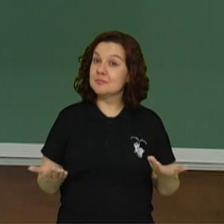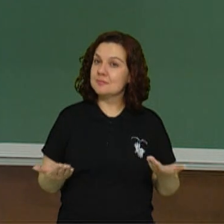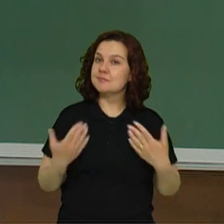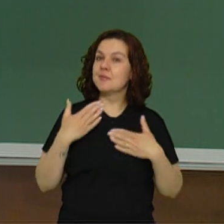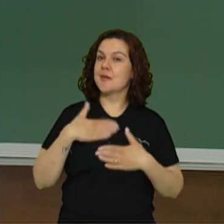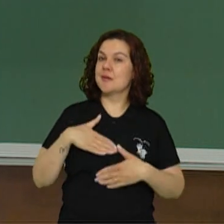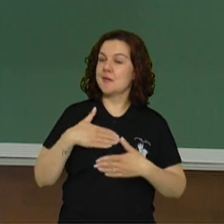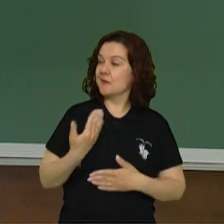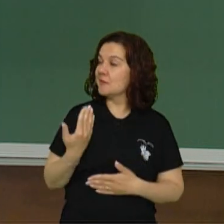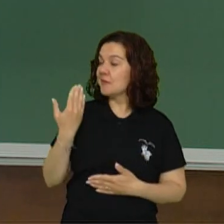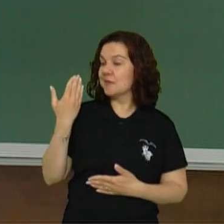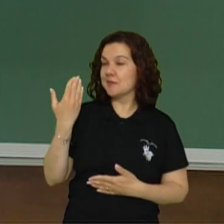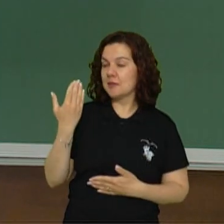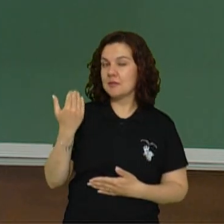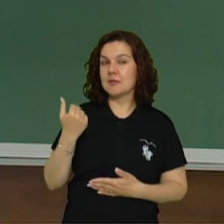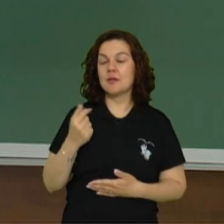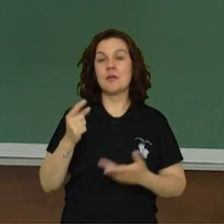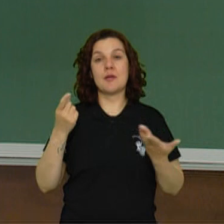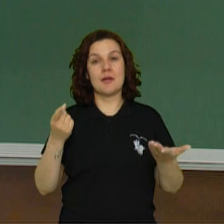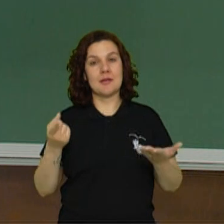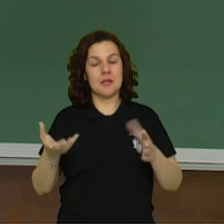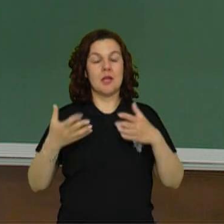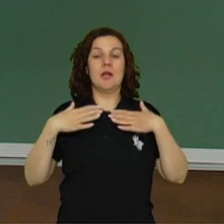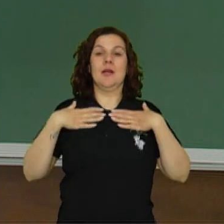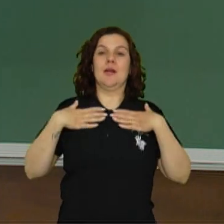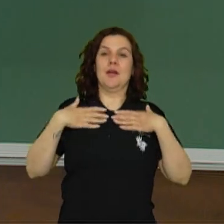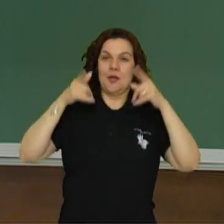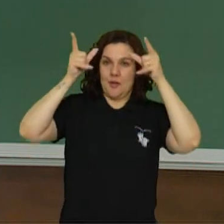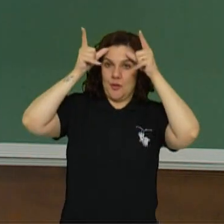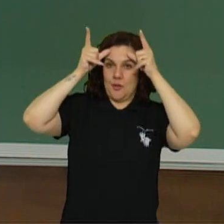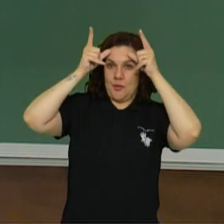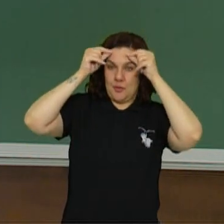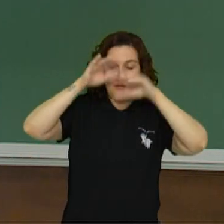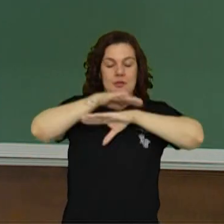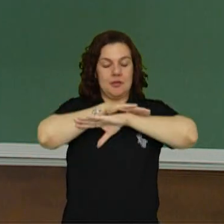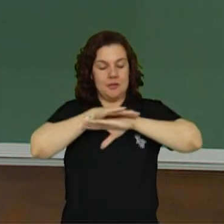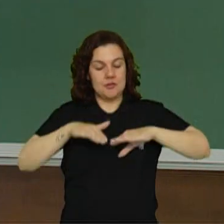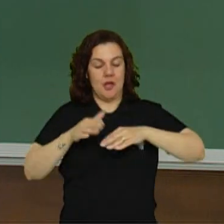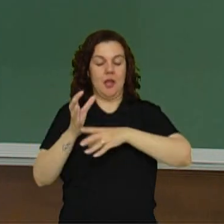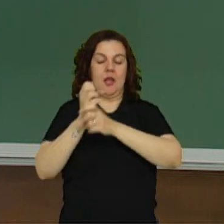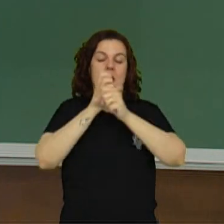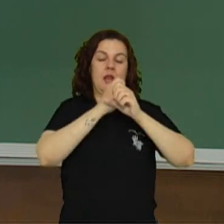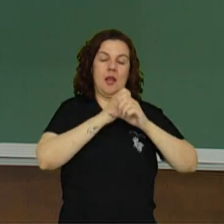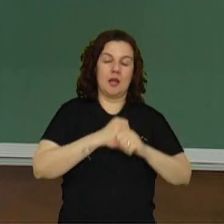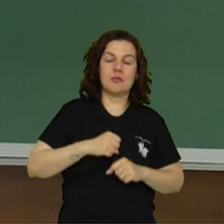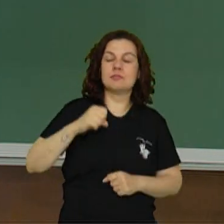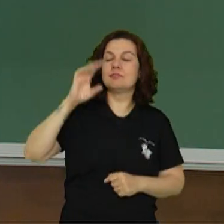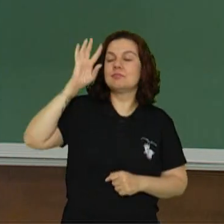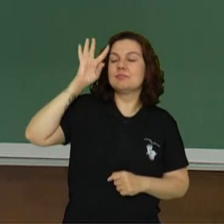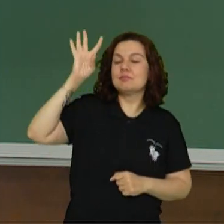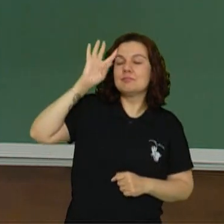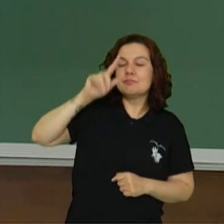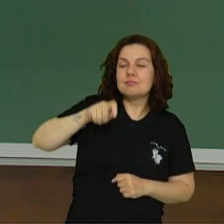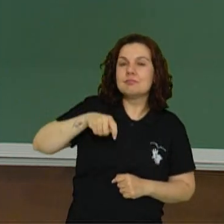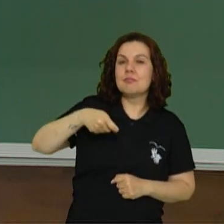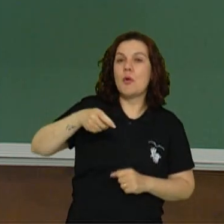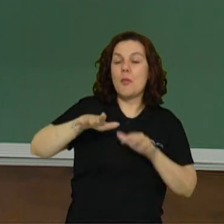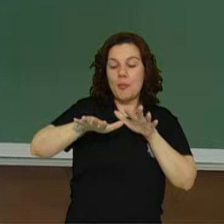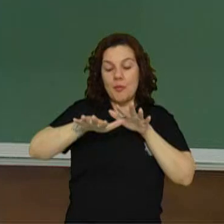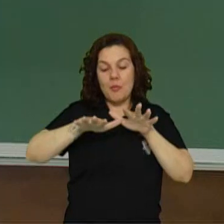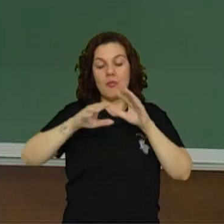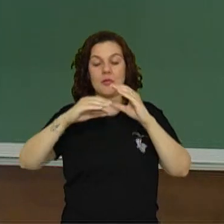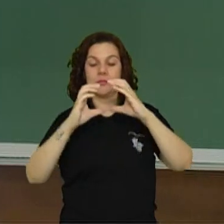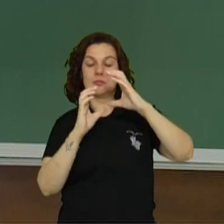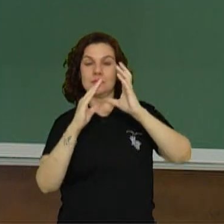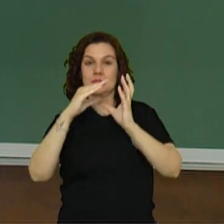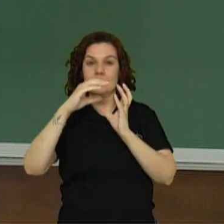Bem tranquilo, né, pessoal? Então, esse exercício é para dar aquela relaxada. Chega de fazer muito cálculo. Vamos imaginar o